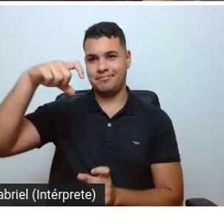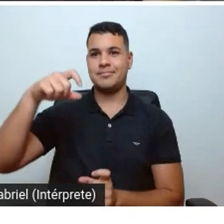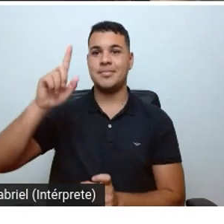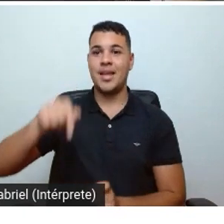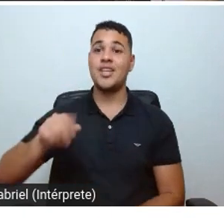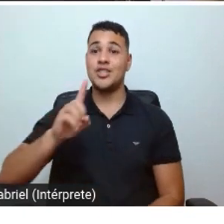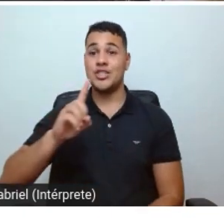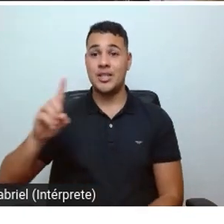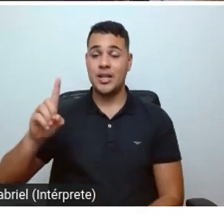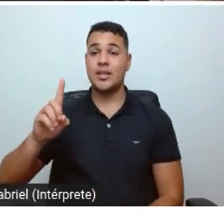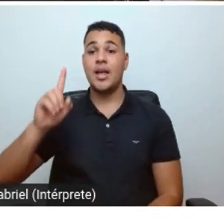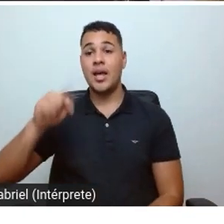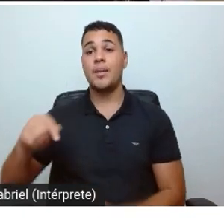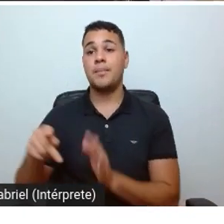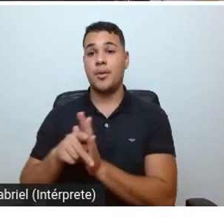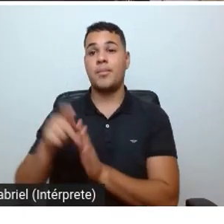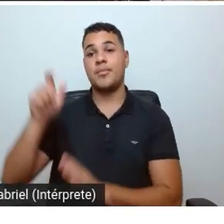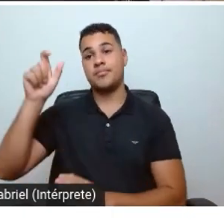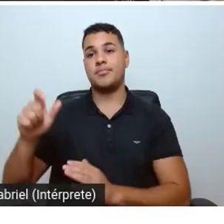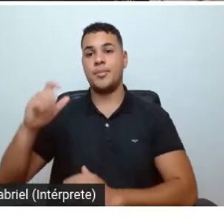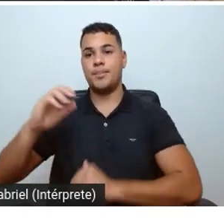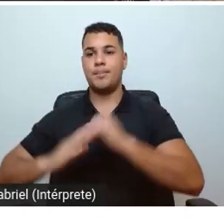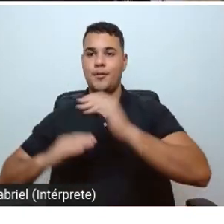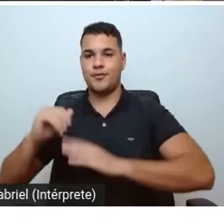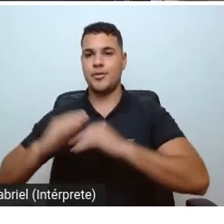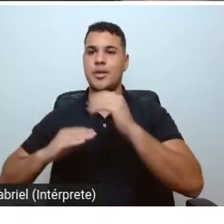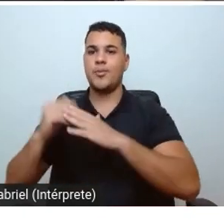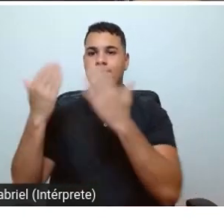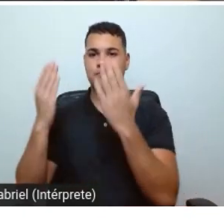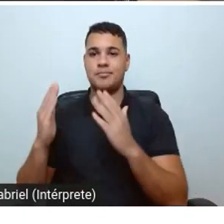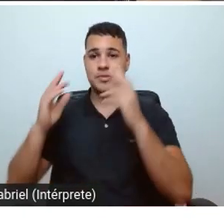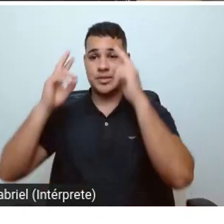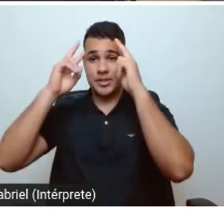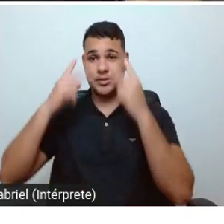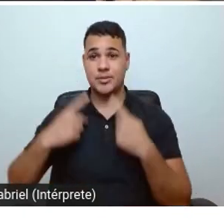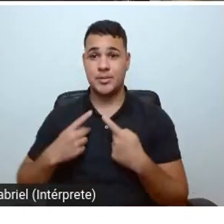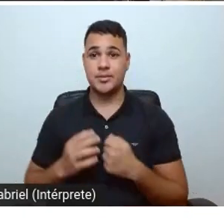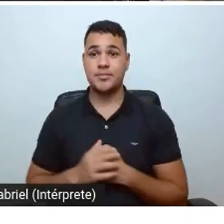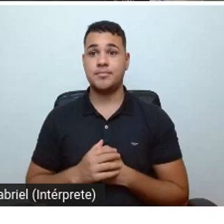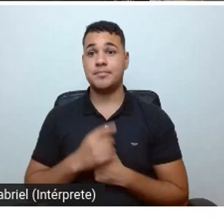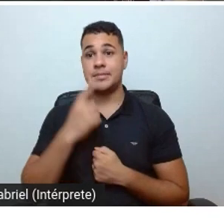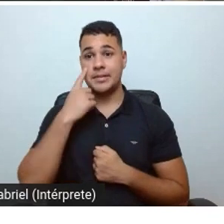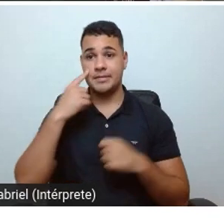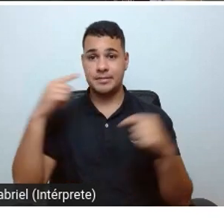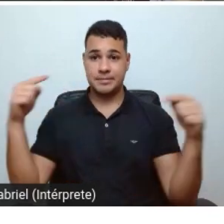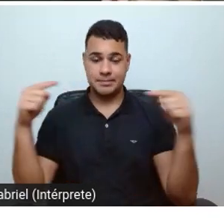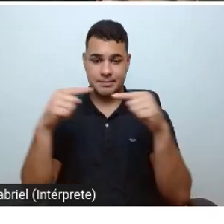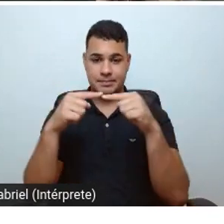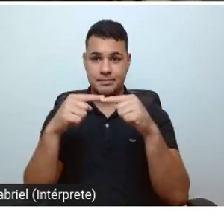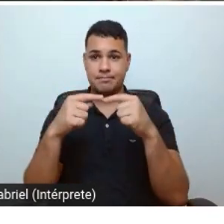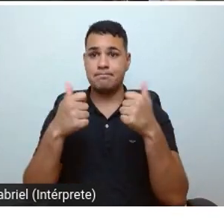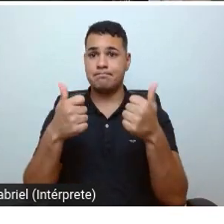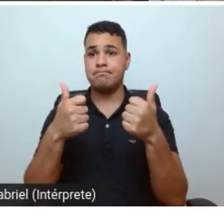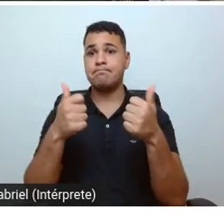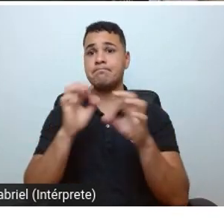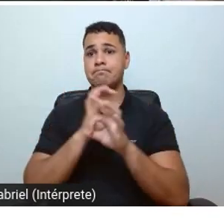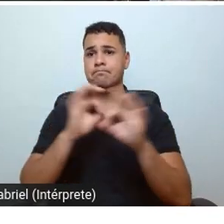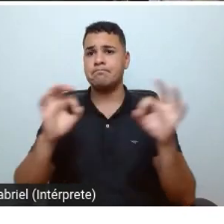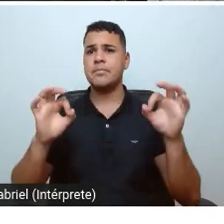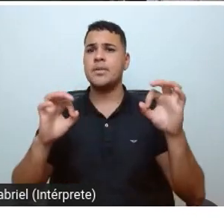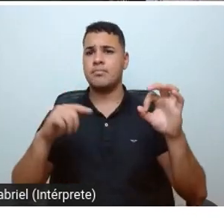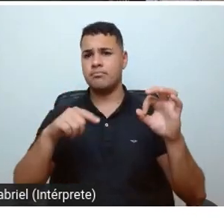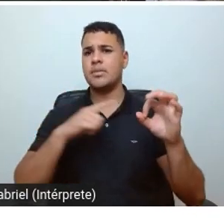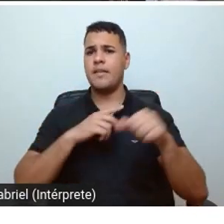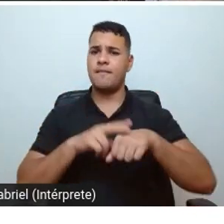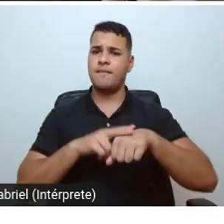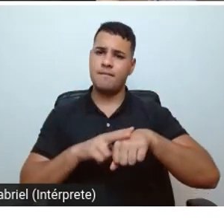a visão da classificação do curador? Quando a gente vê as duas lado a lado aqui, ótimo quando as duas estão verdinhas,